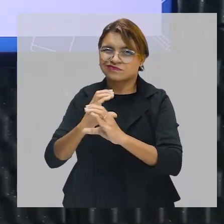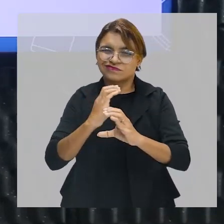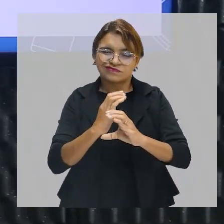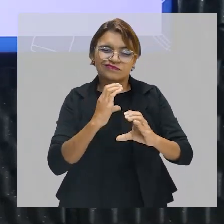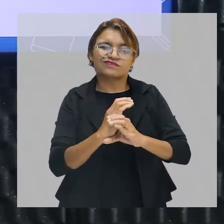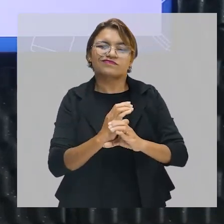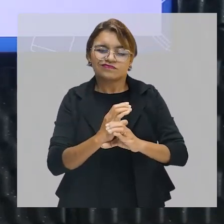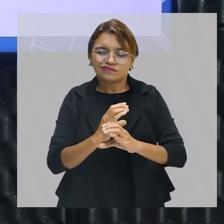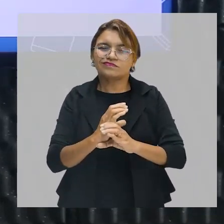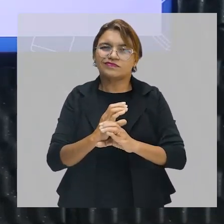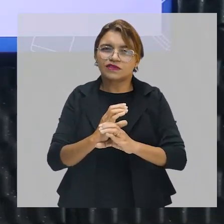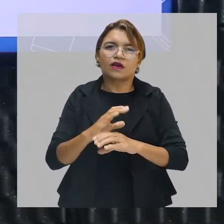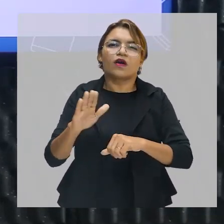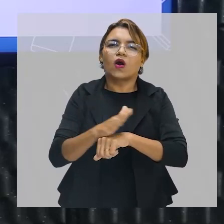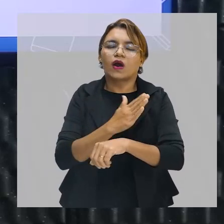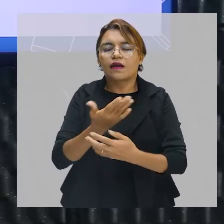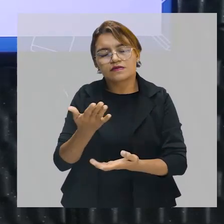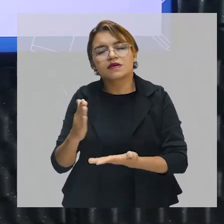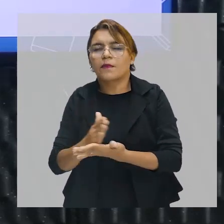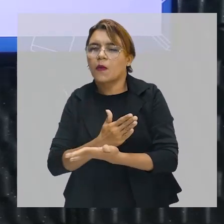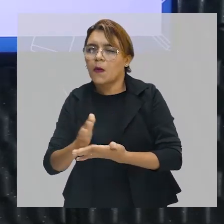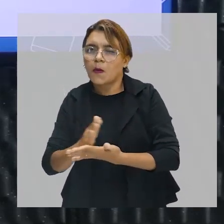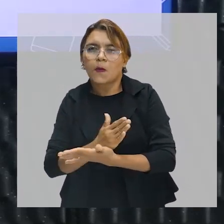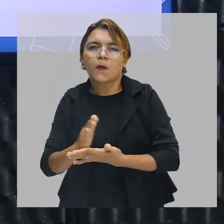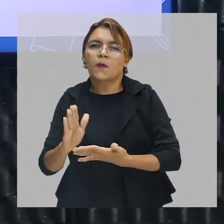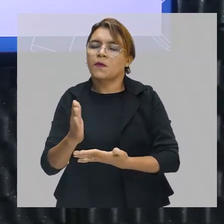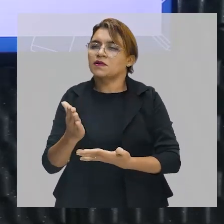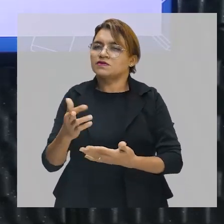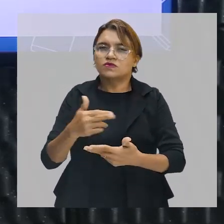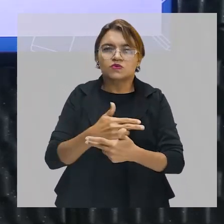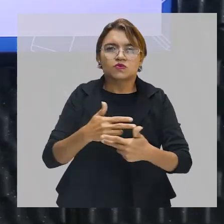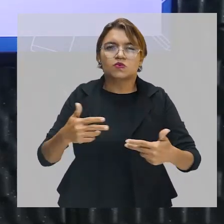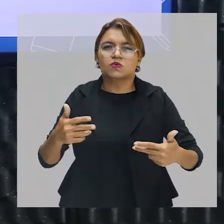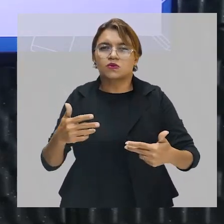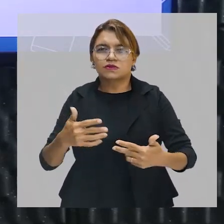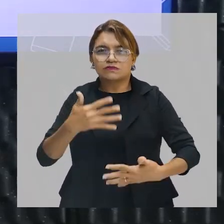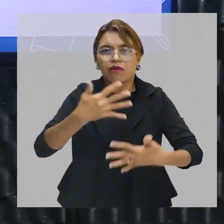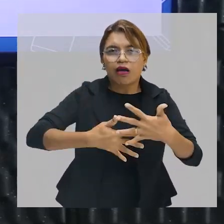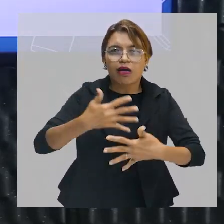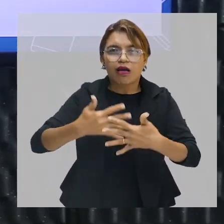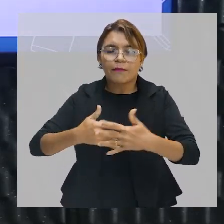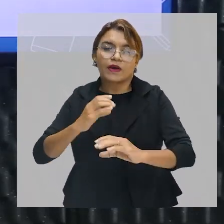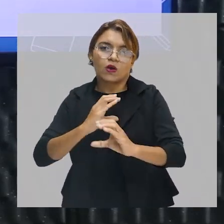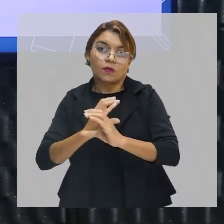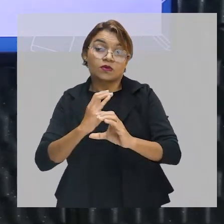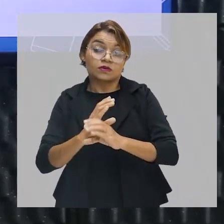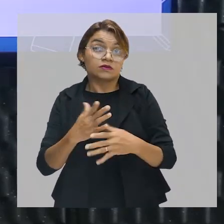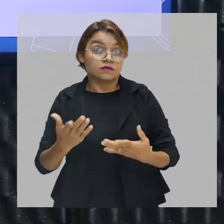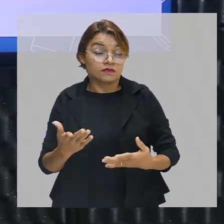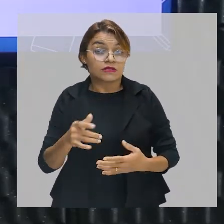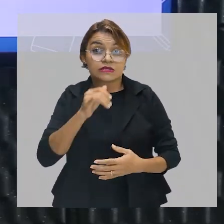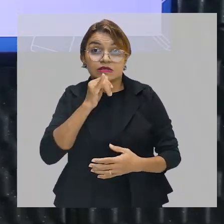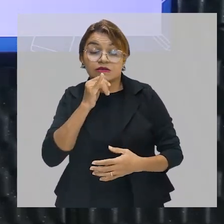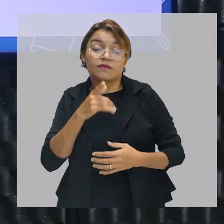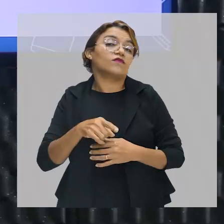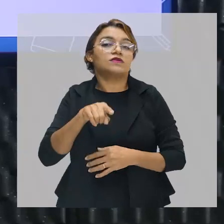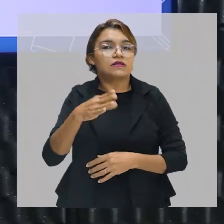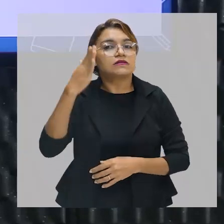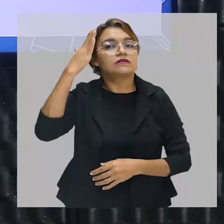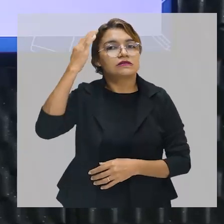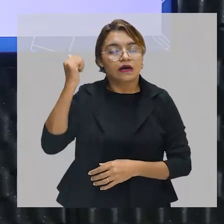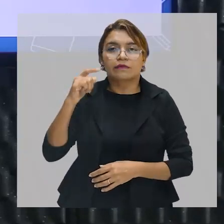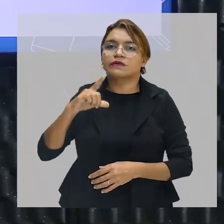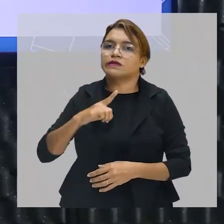e você vai acabar compreendendo aquela mensagem de uma outra forma. E vocês sabem que isso pode ocasionar